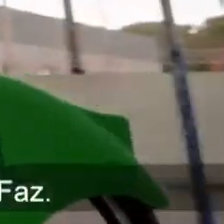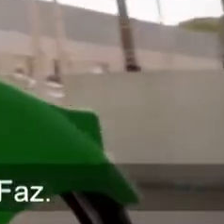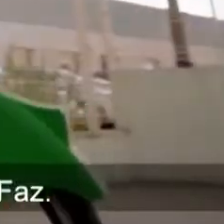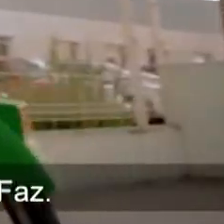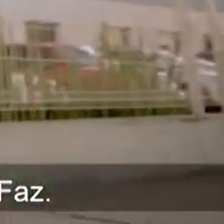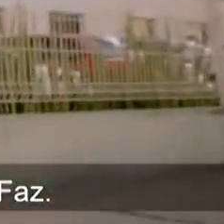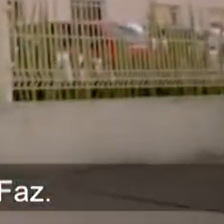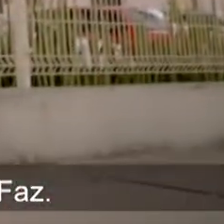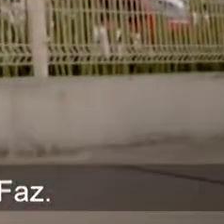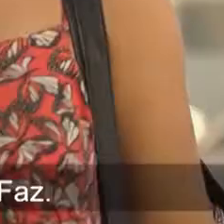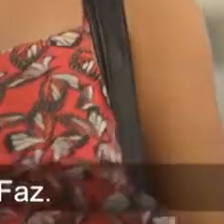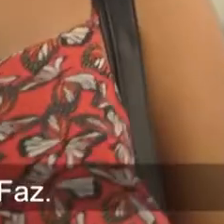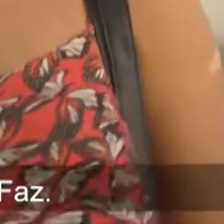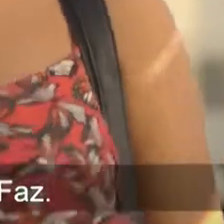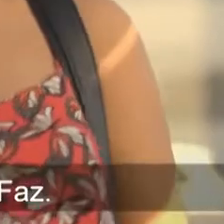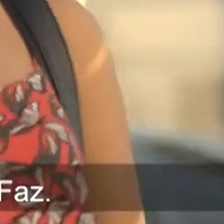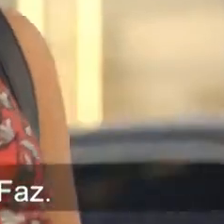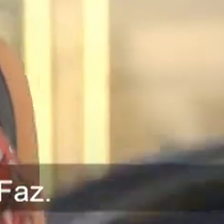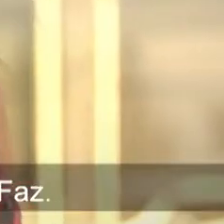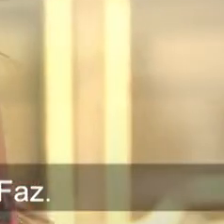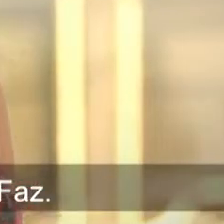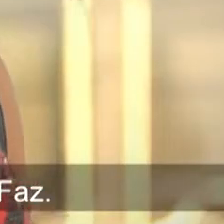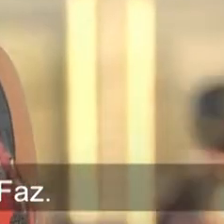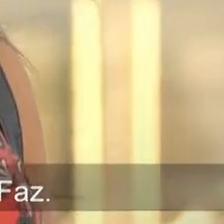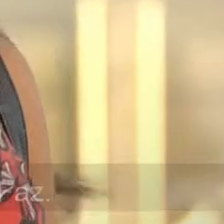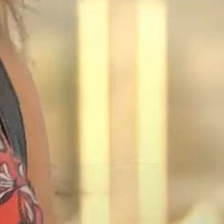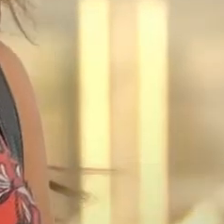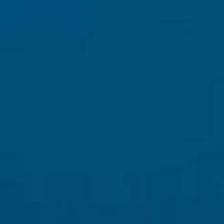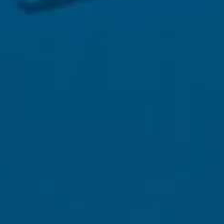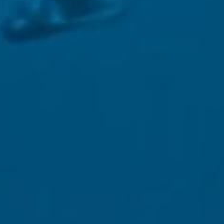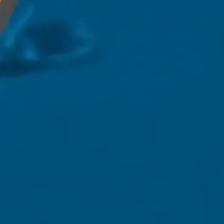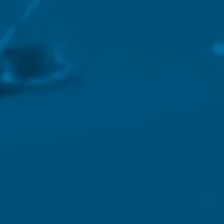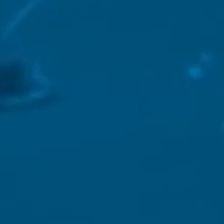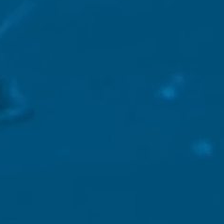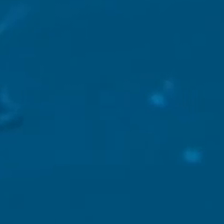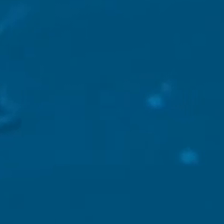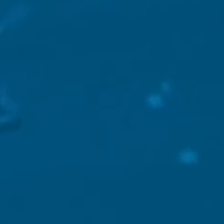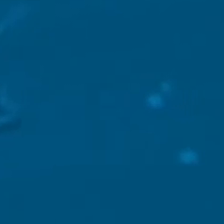Prefeitura e você. Uma Fortaleza melhor é a gente que faz.